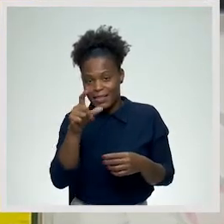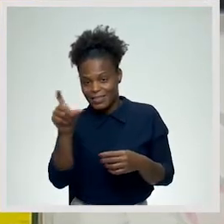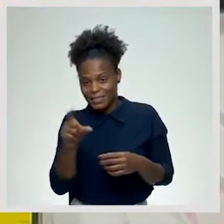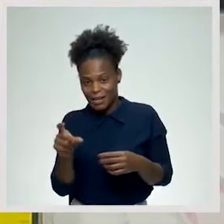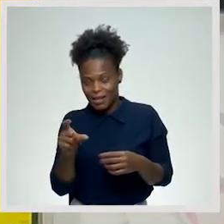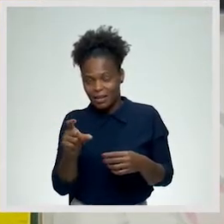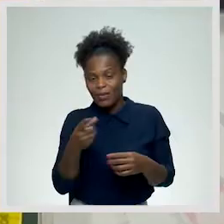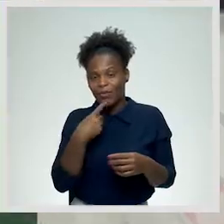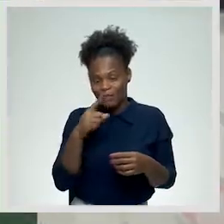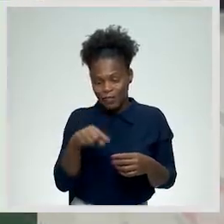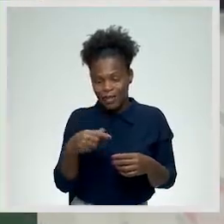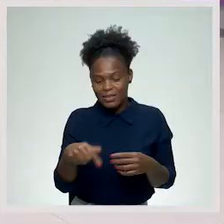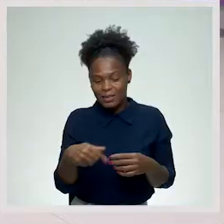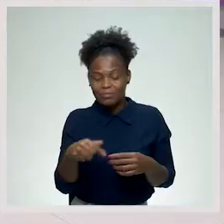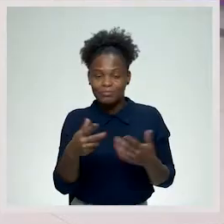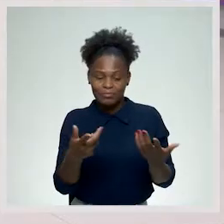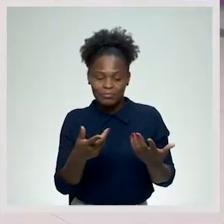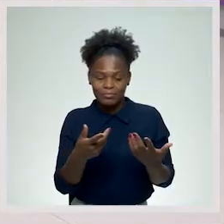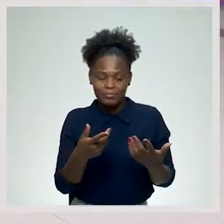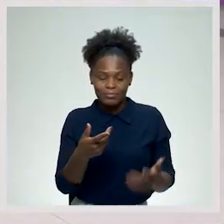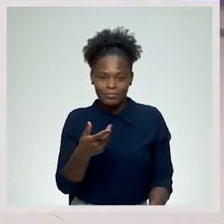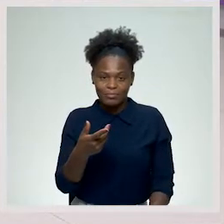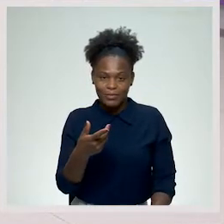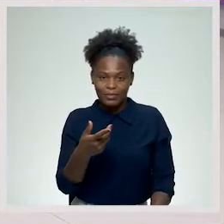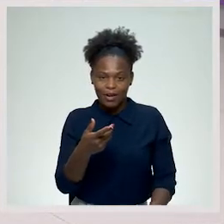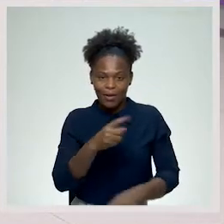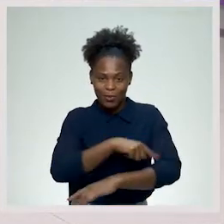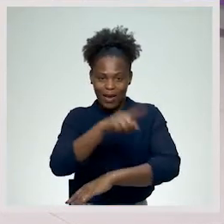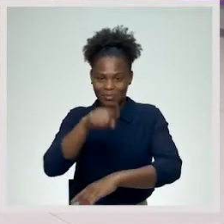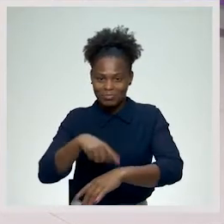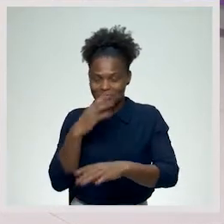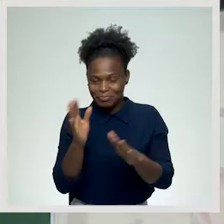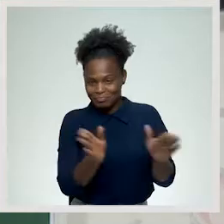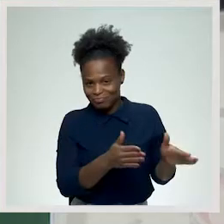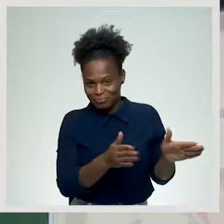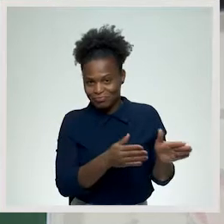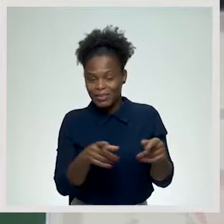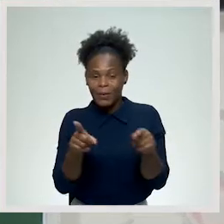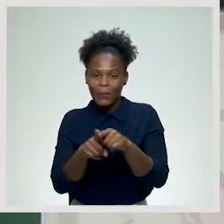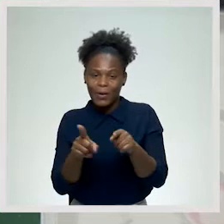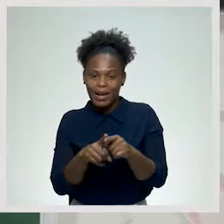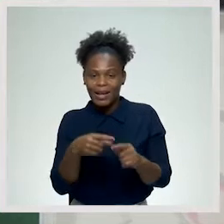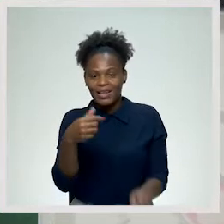WVZ, novamente tiremos o nosso esquadro aqui, é igual a